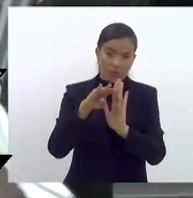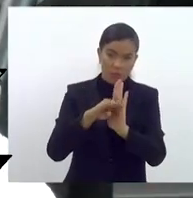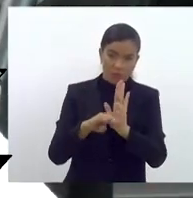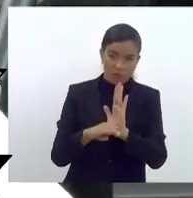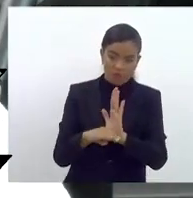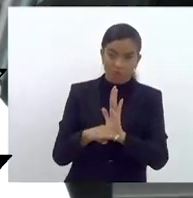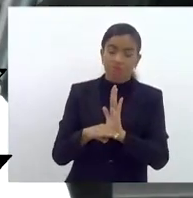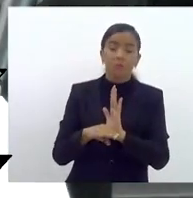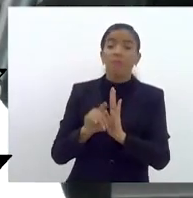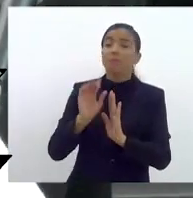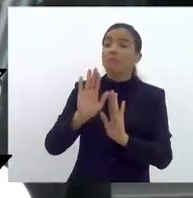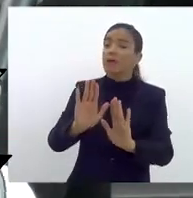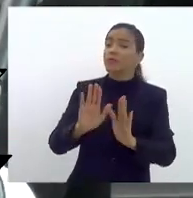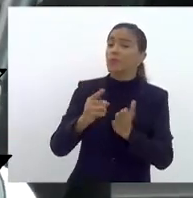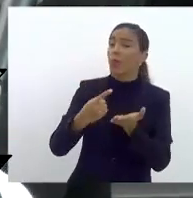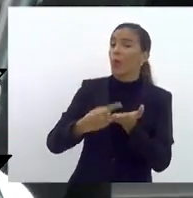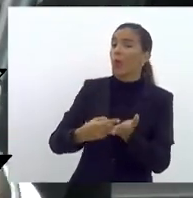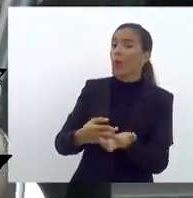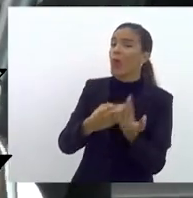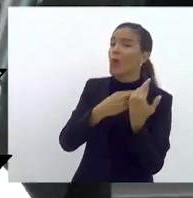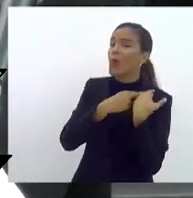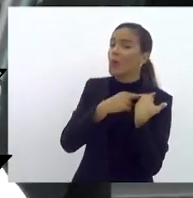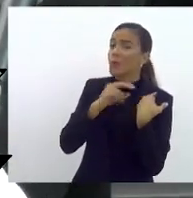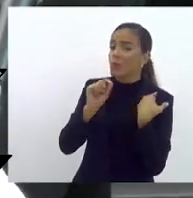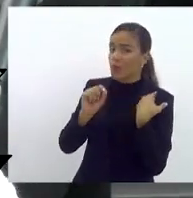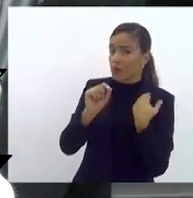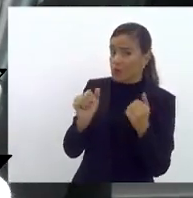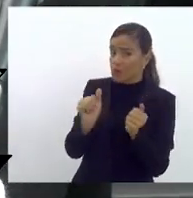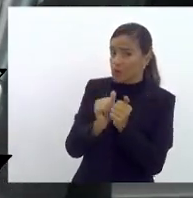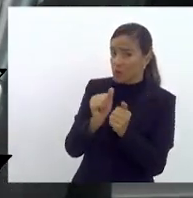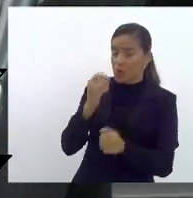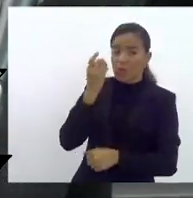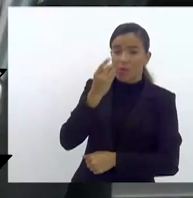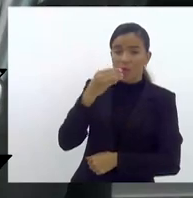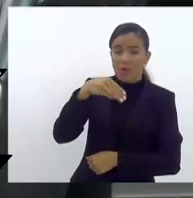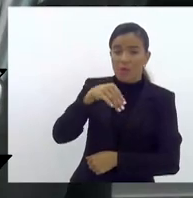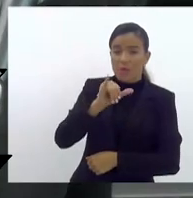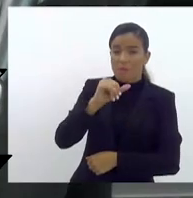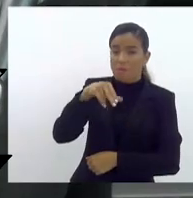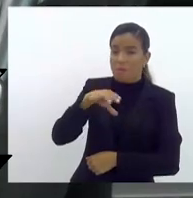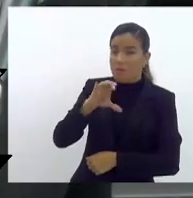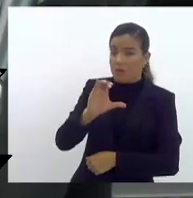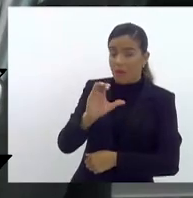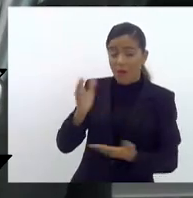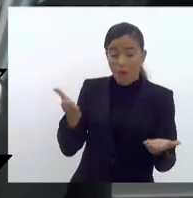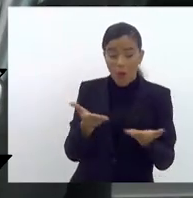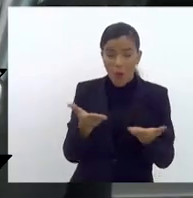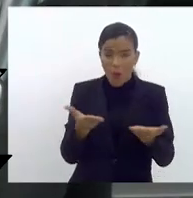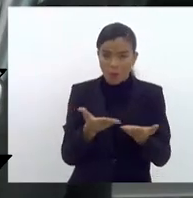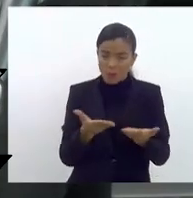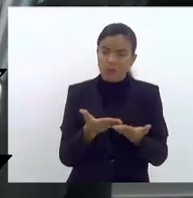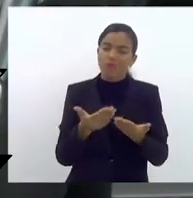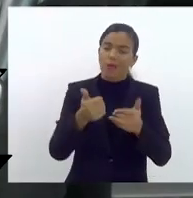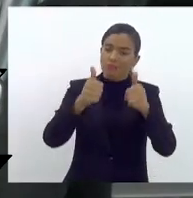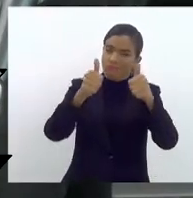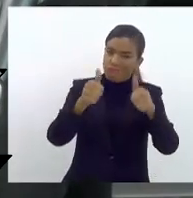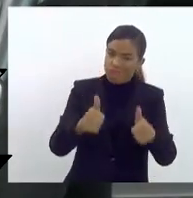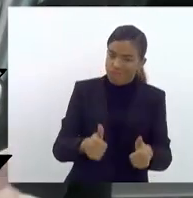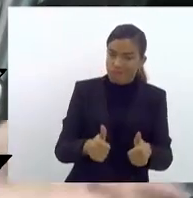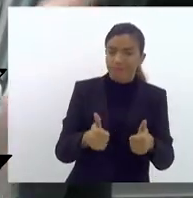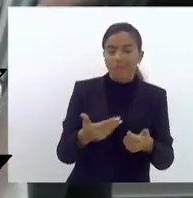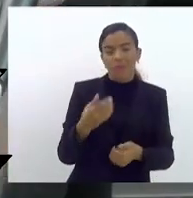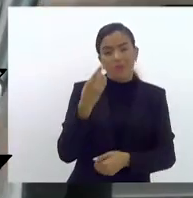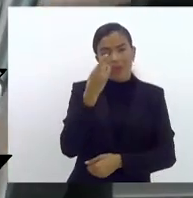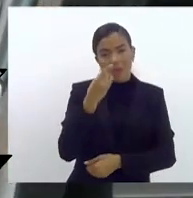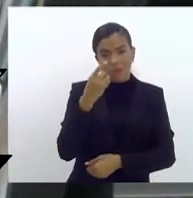com compromisso né com o deputado Mike do retorno a essa sessão para análise Deputado